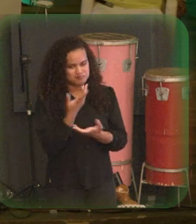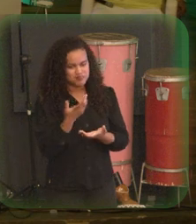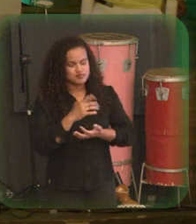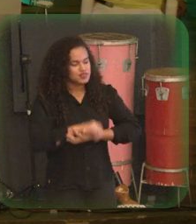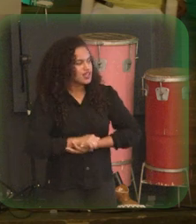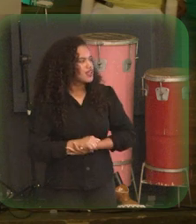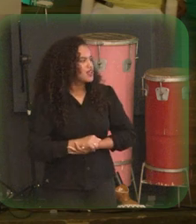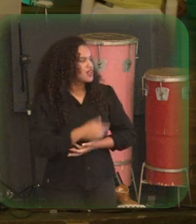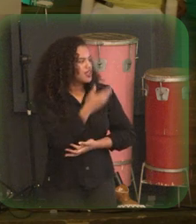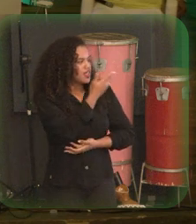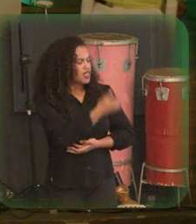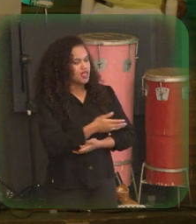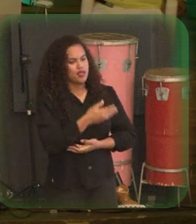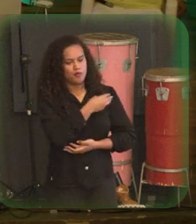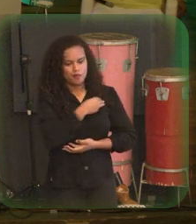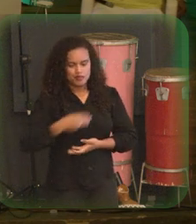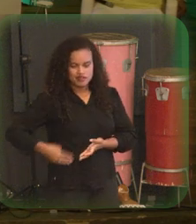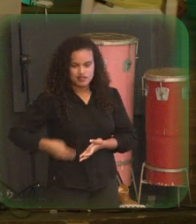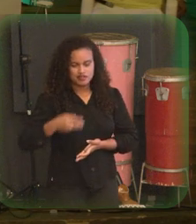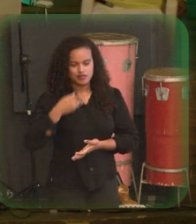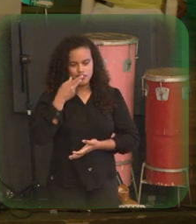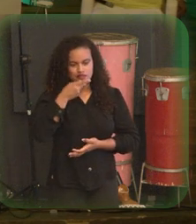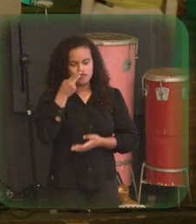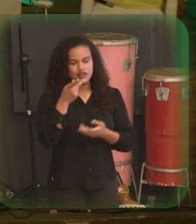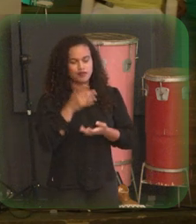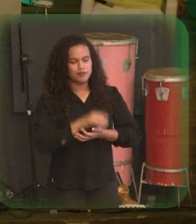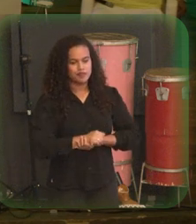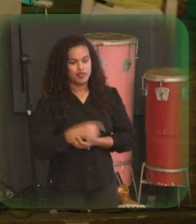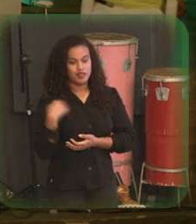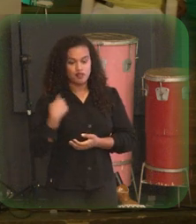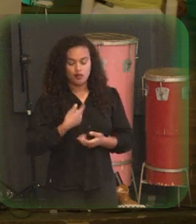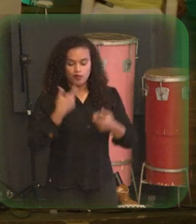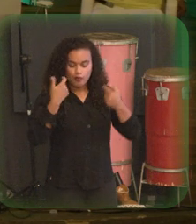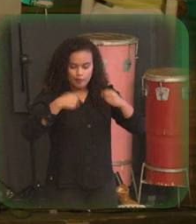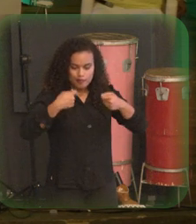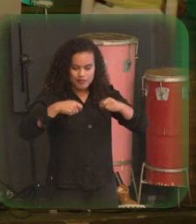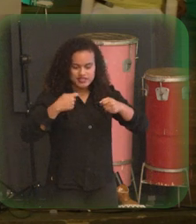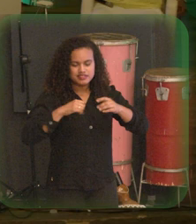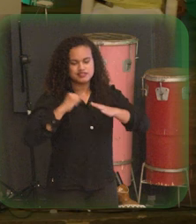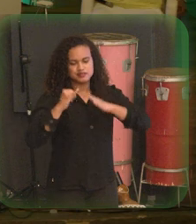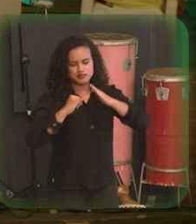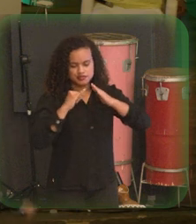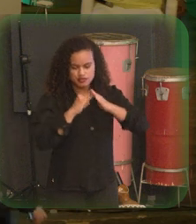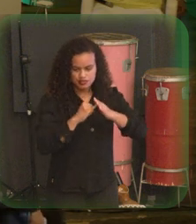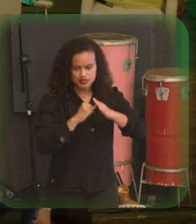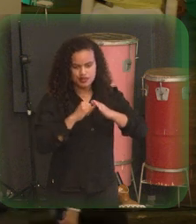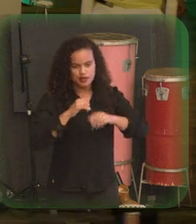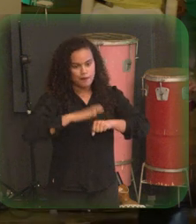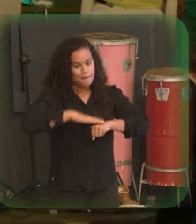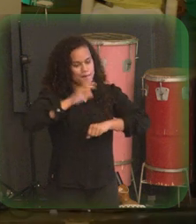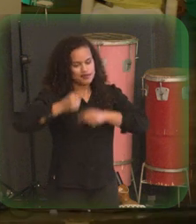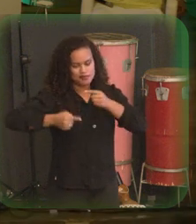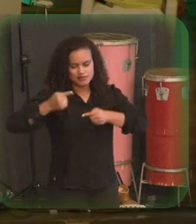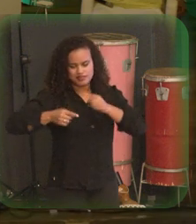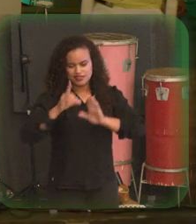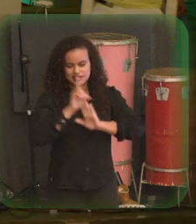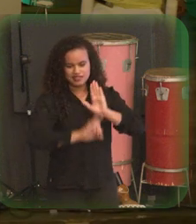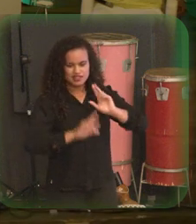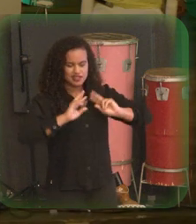aí o ministro, na fala dele, ele trouxe assim: precisamos institucionalizar mais políticas de direitos